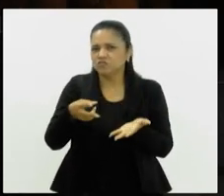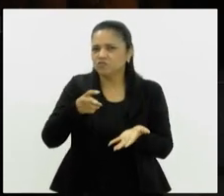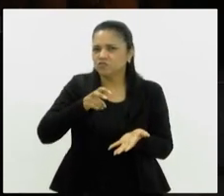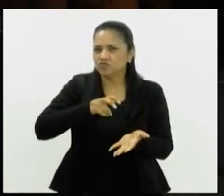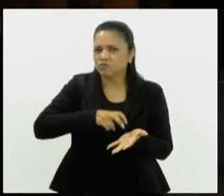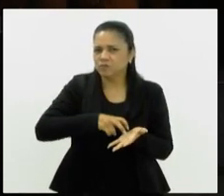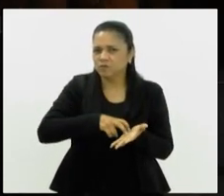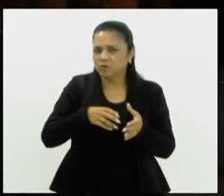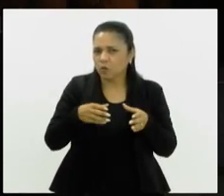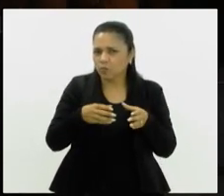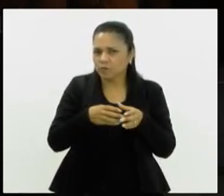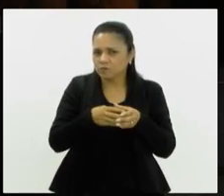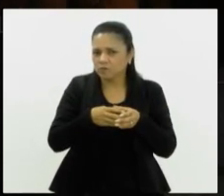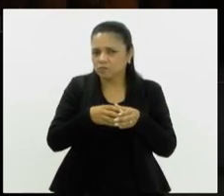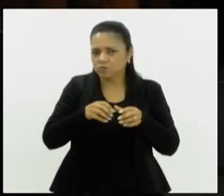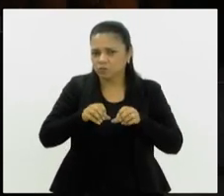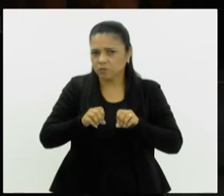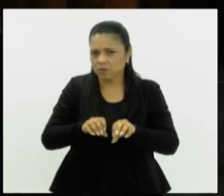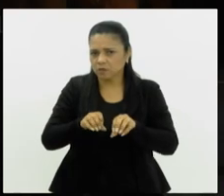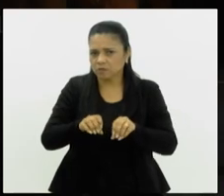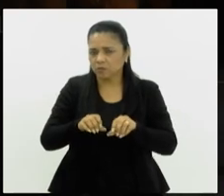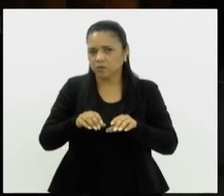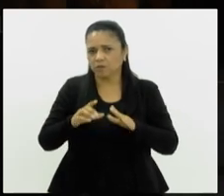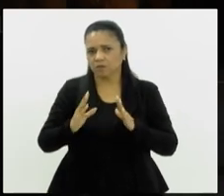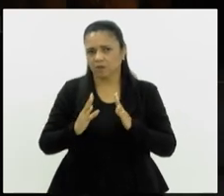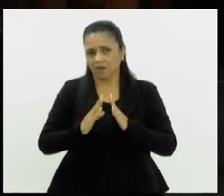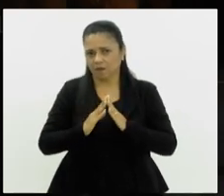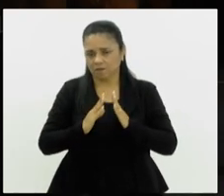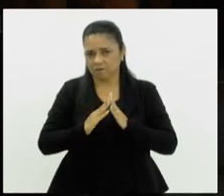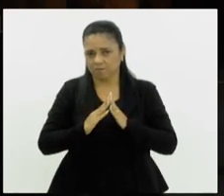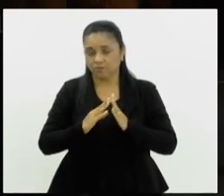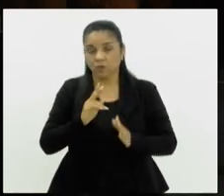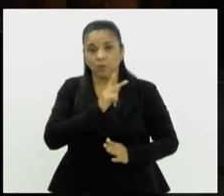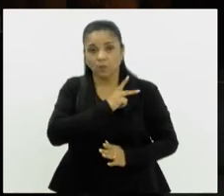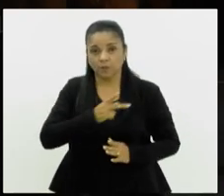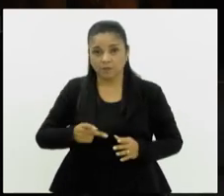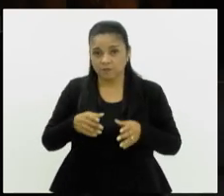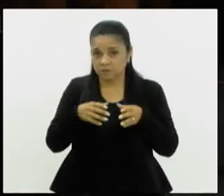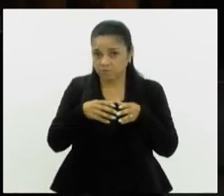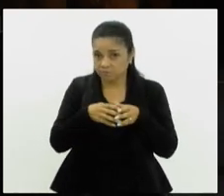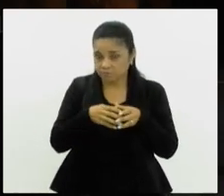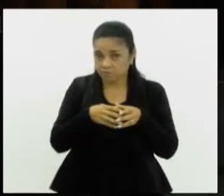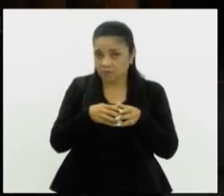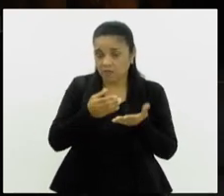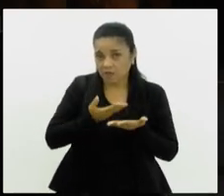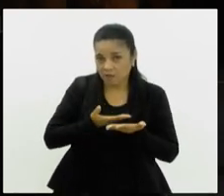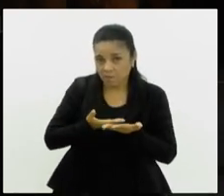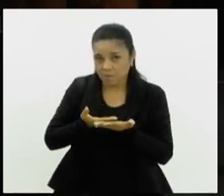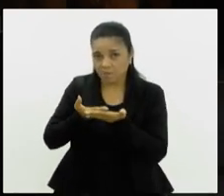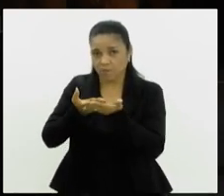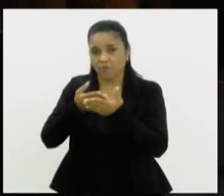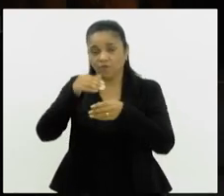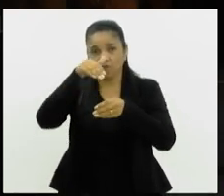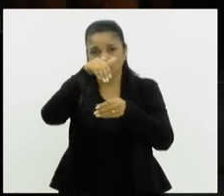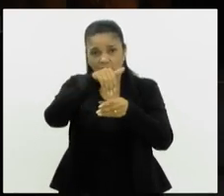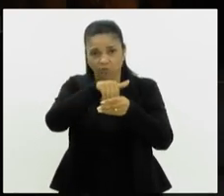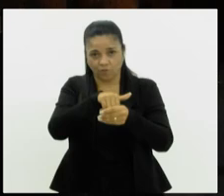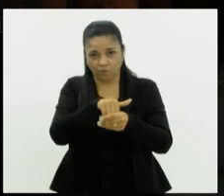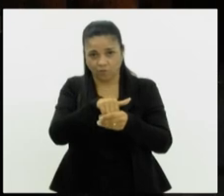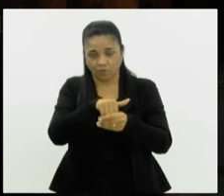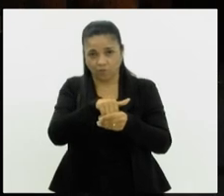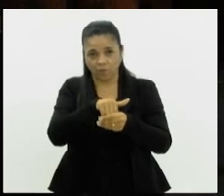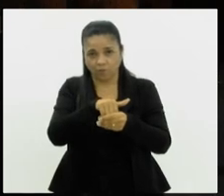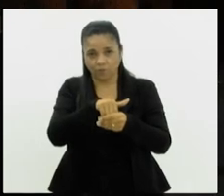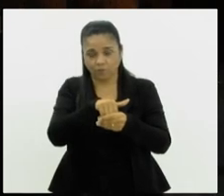na Comissão de Educação dessa Casa, o presidente da comissão encaminhou uma votação de